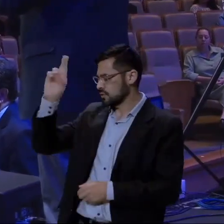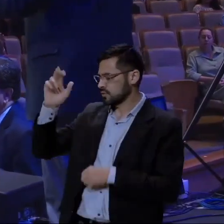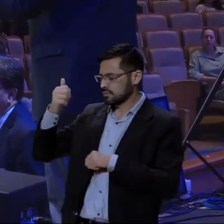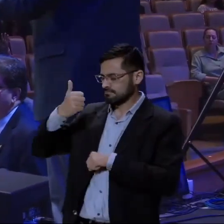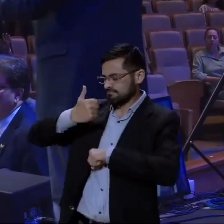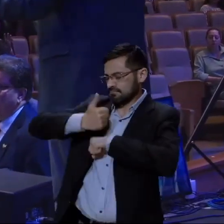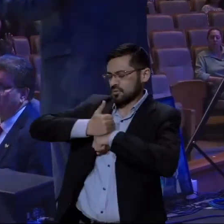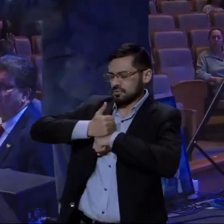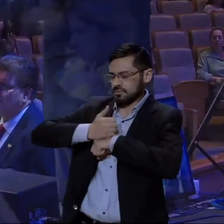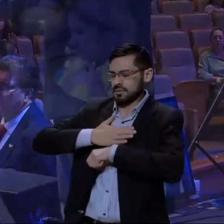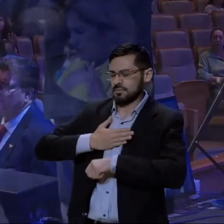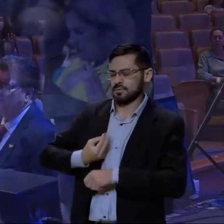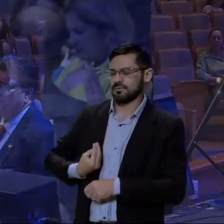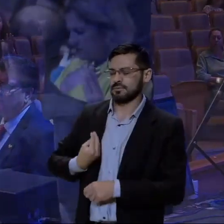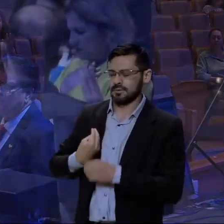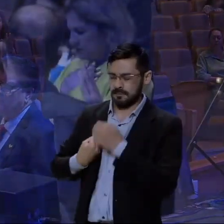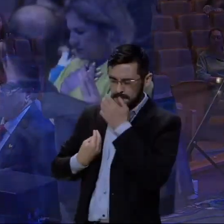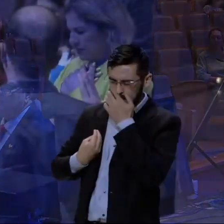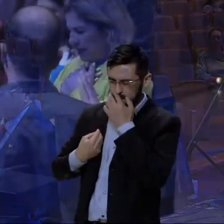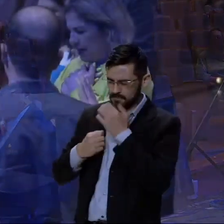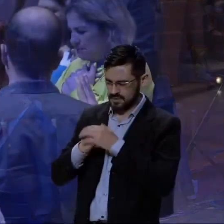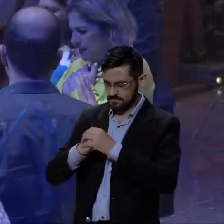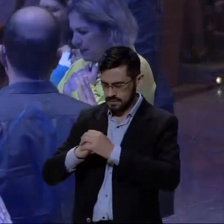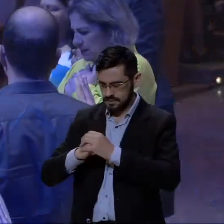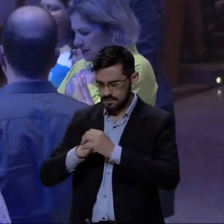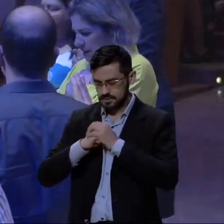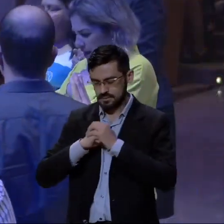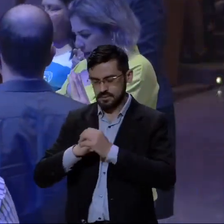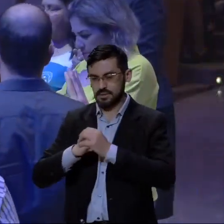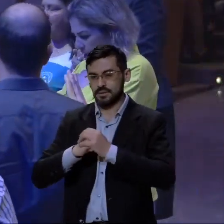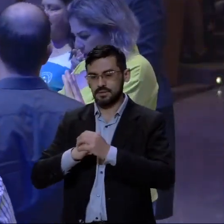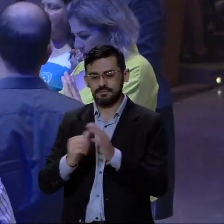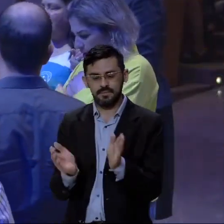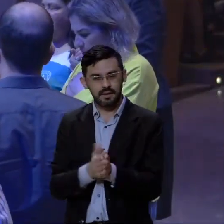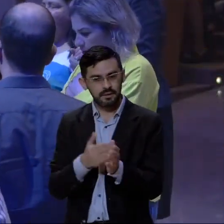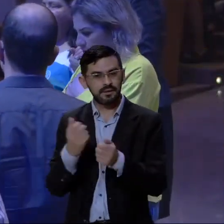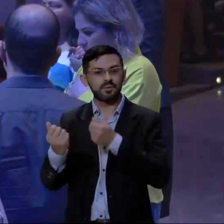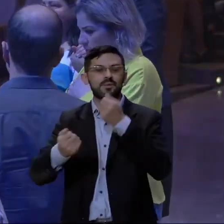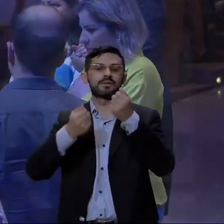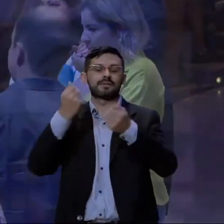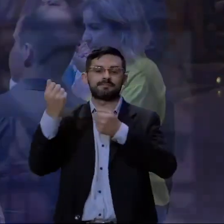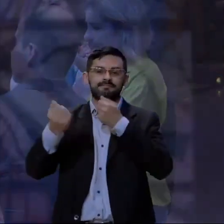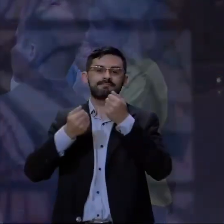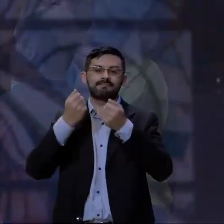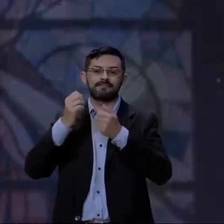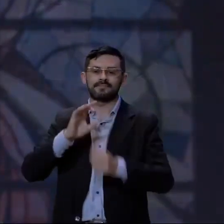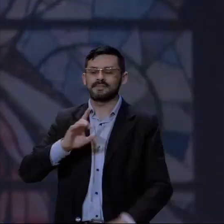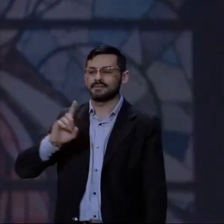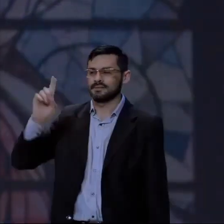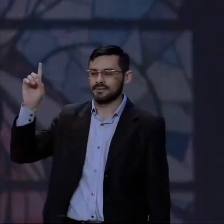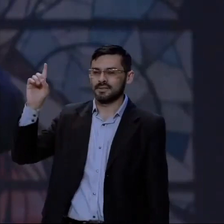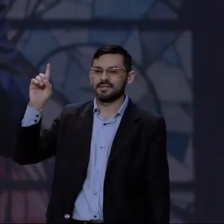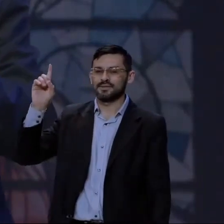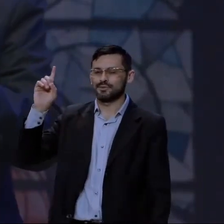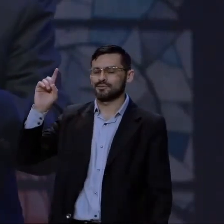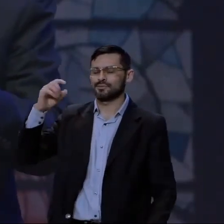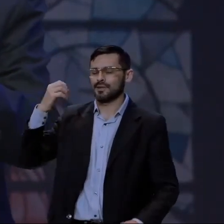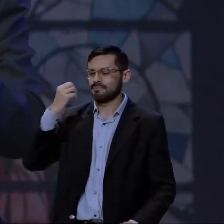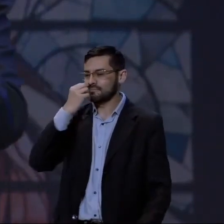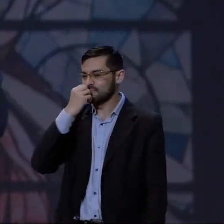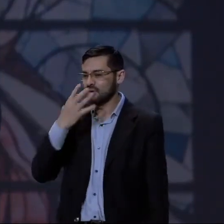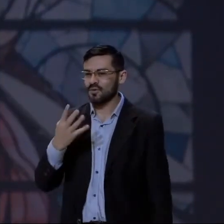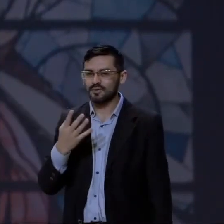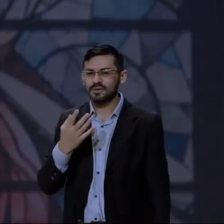dono da minha vida. Amém e amém. Aleluia. Ah, Deus, que coisa